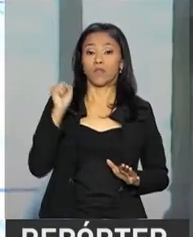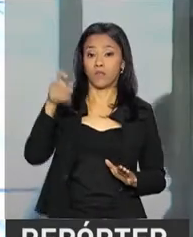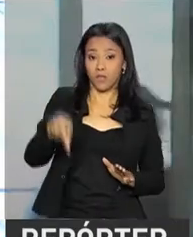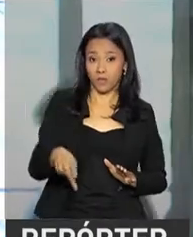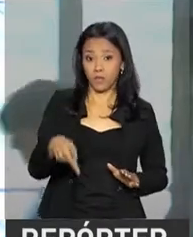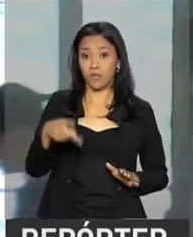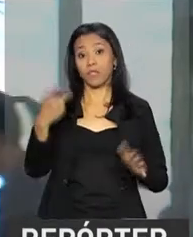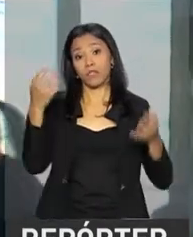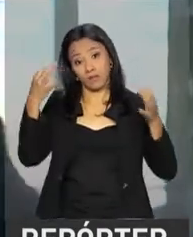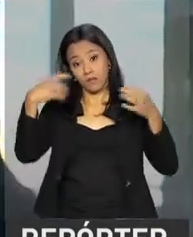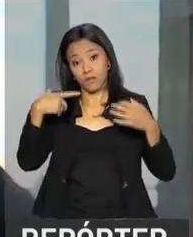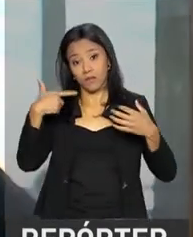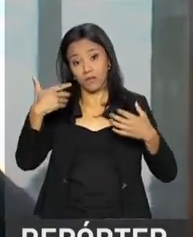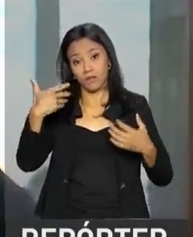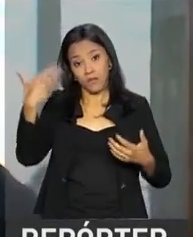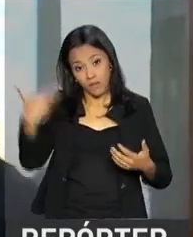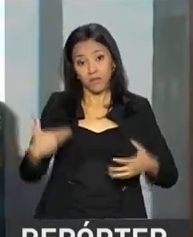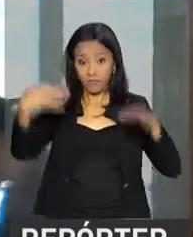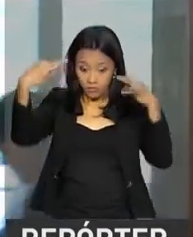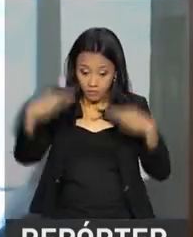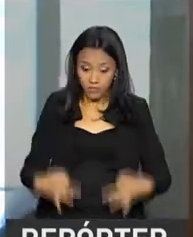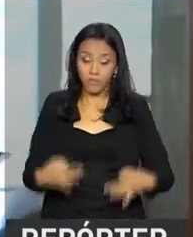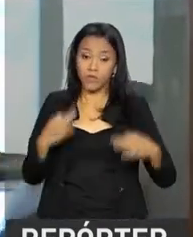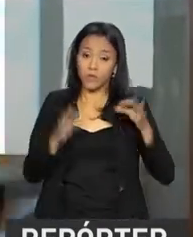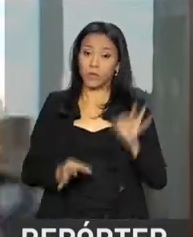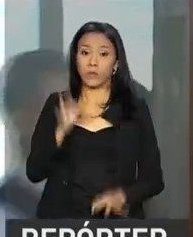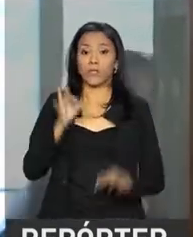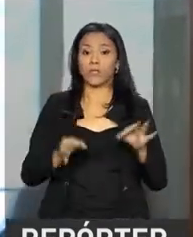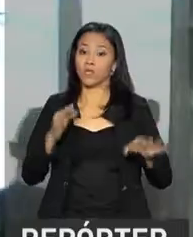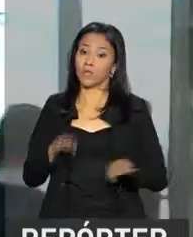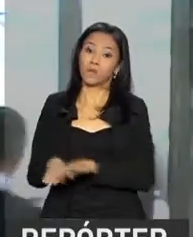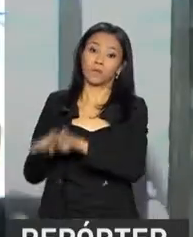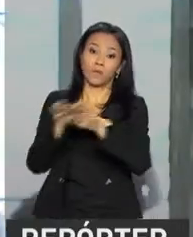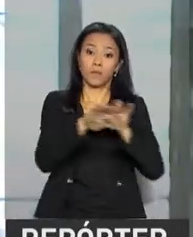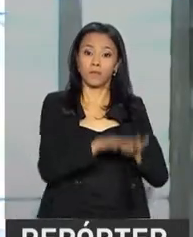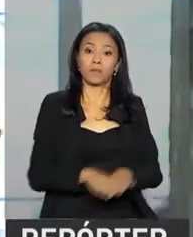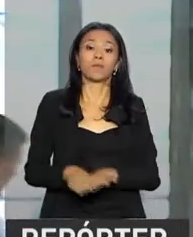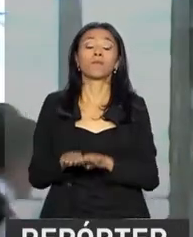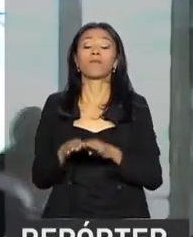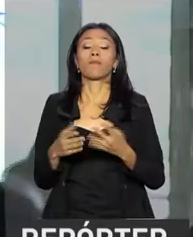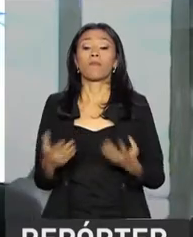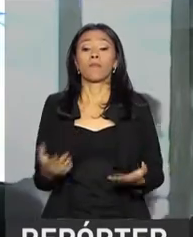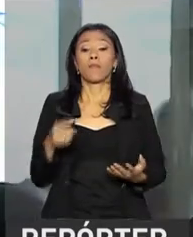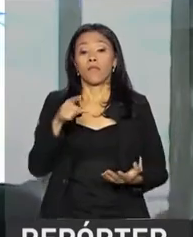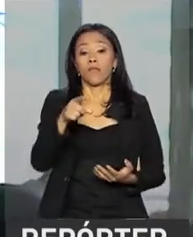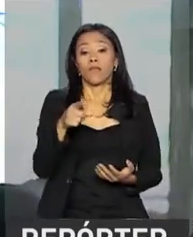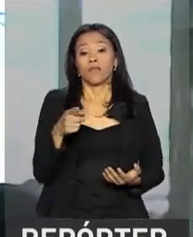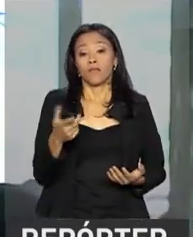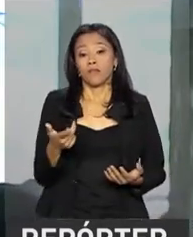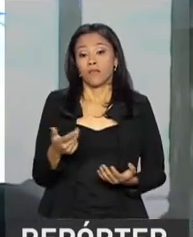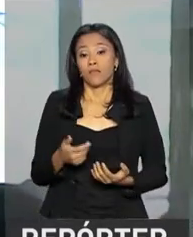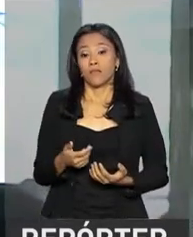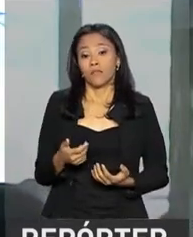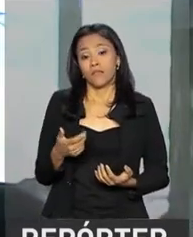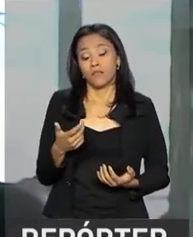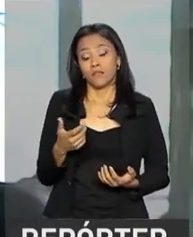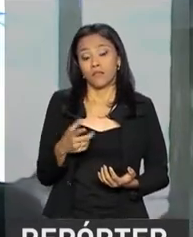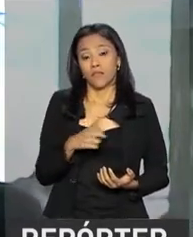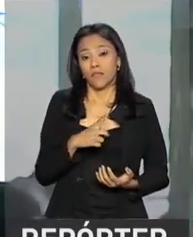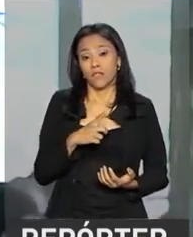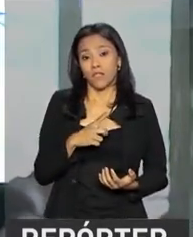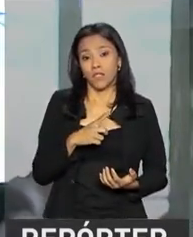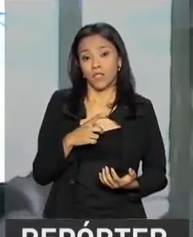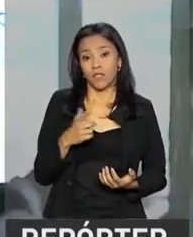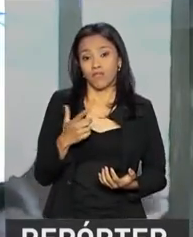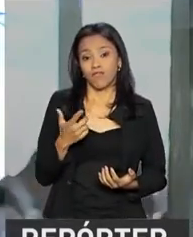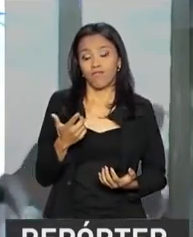seja mais justa e que não inviabilize economicamente o país desde que não sejam feridas as digamos a os